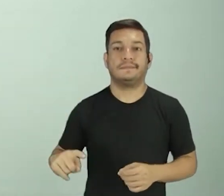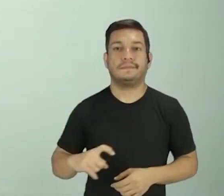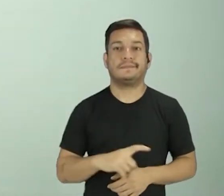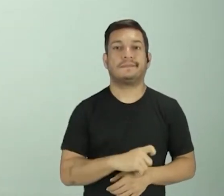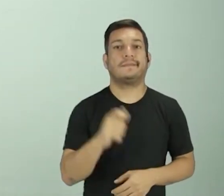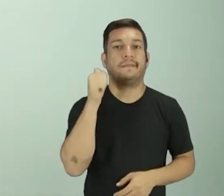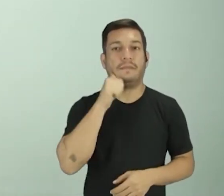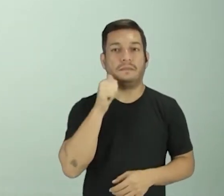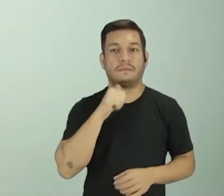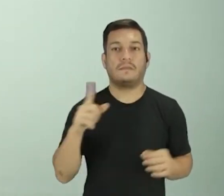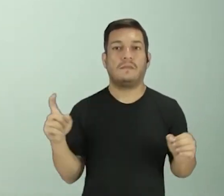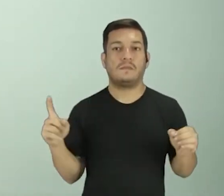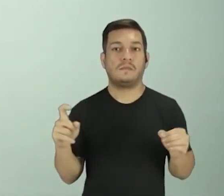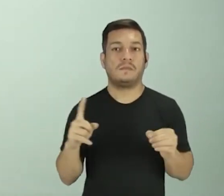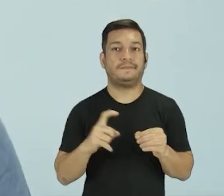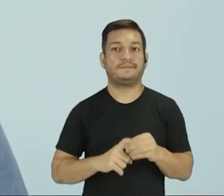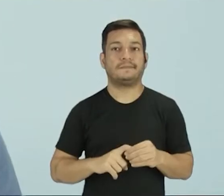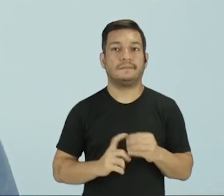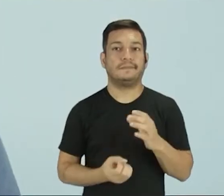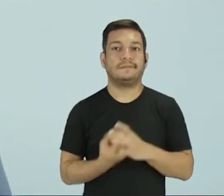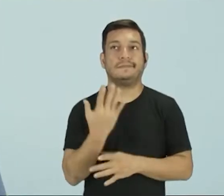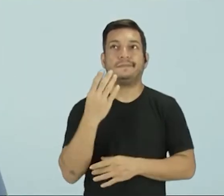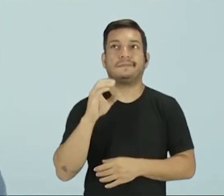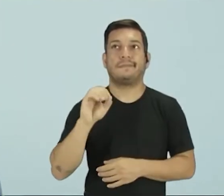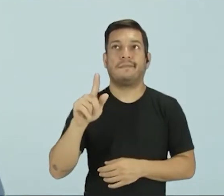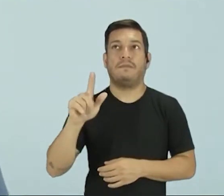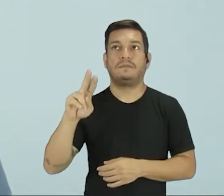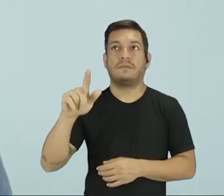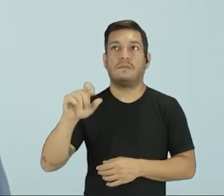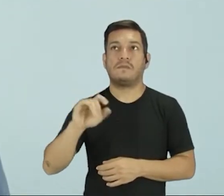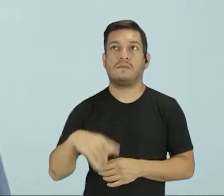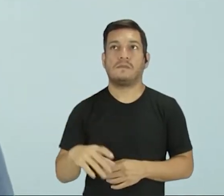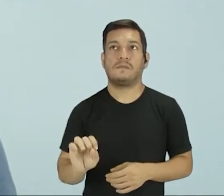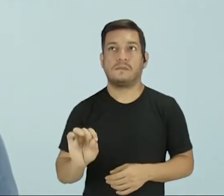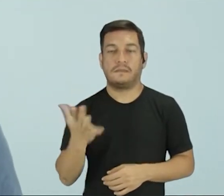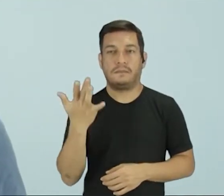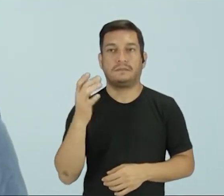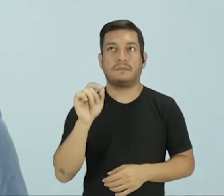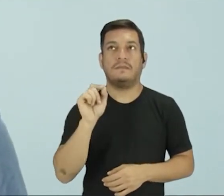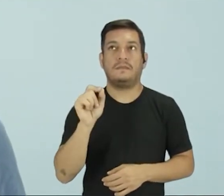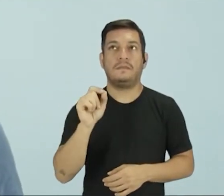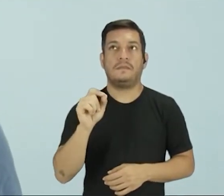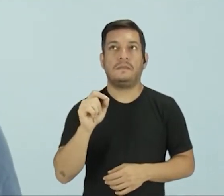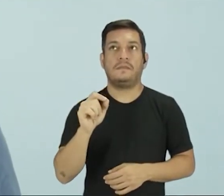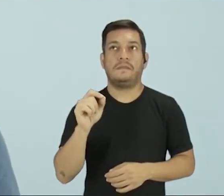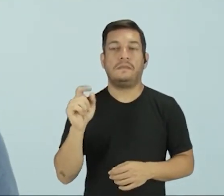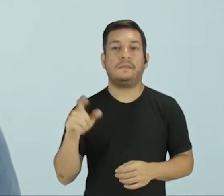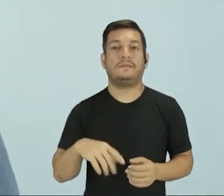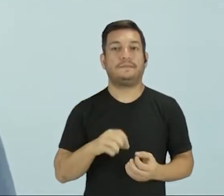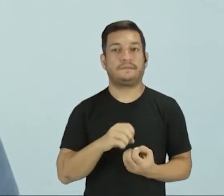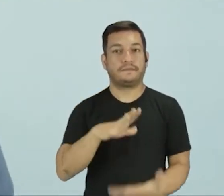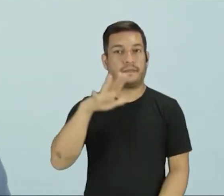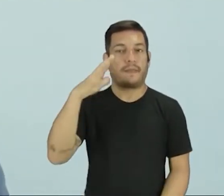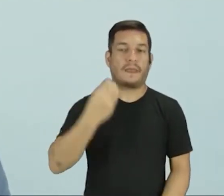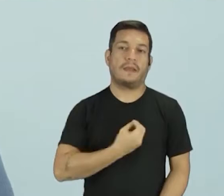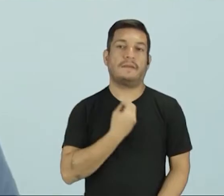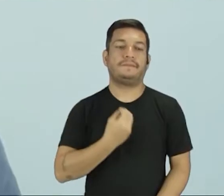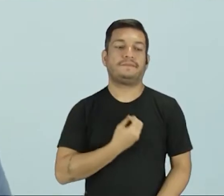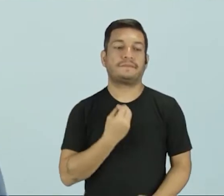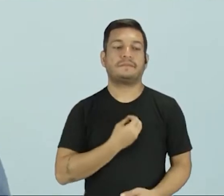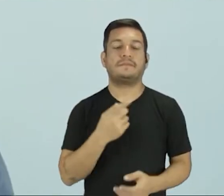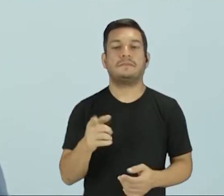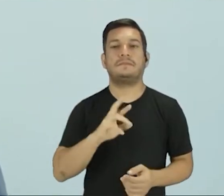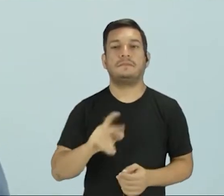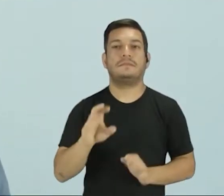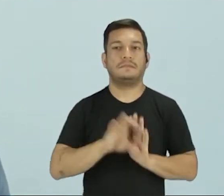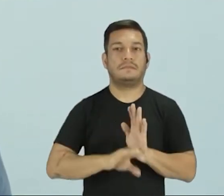femininos que serão fecundados, vão dar origem ao óvulo, enfim, o embrião, e tudo vai acontecer nesse milagre da vida, tá? Mas isso não é